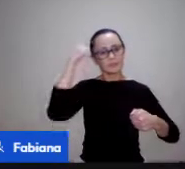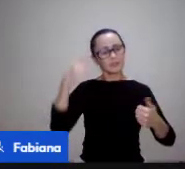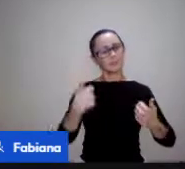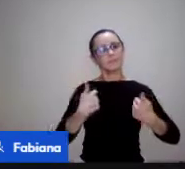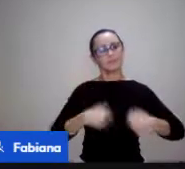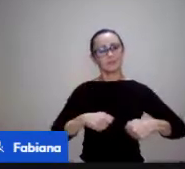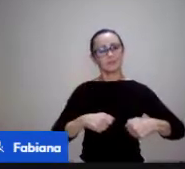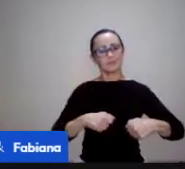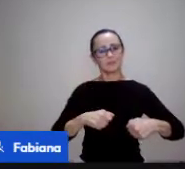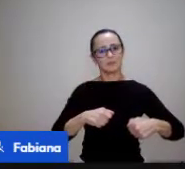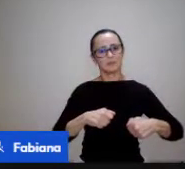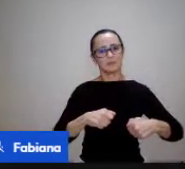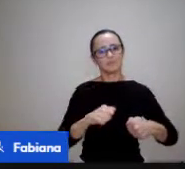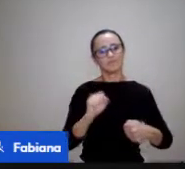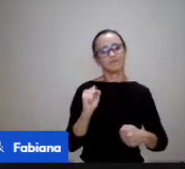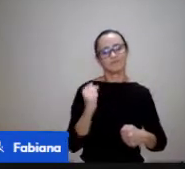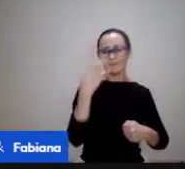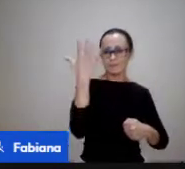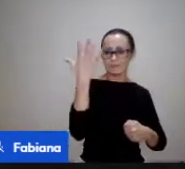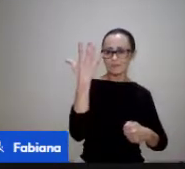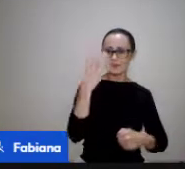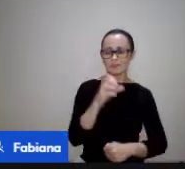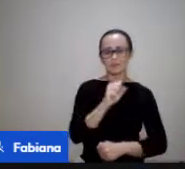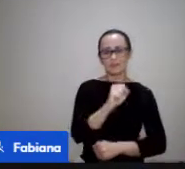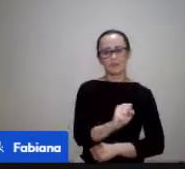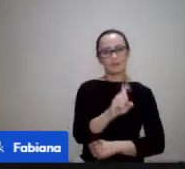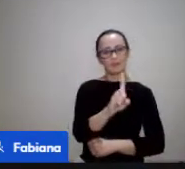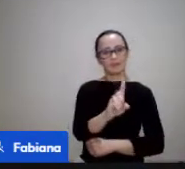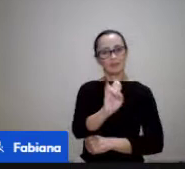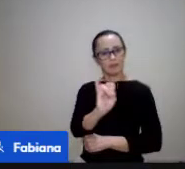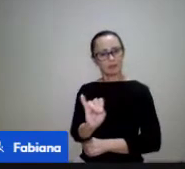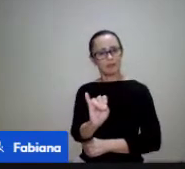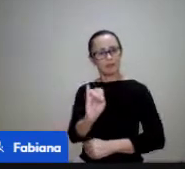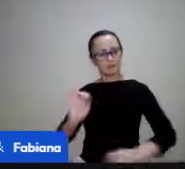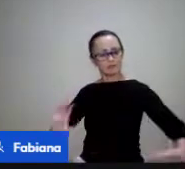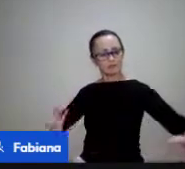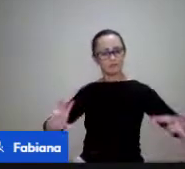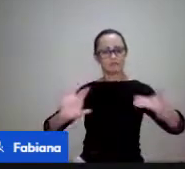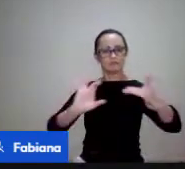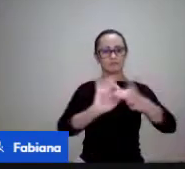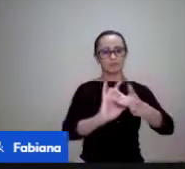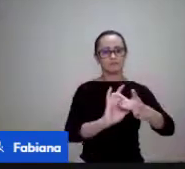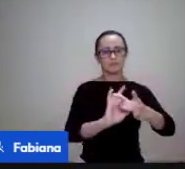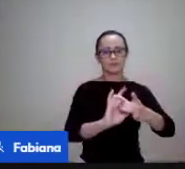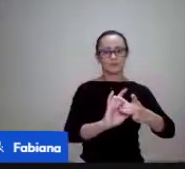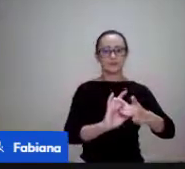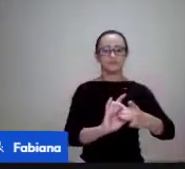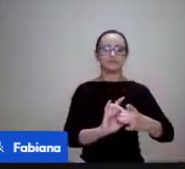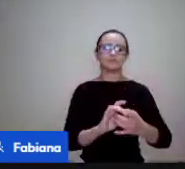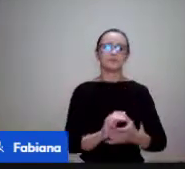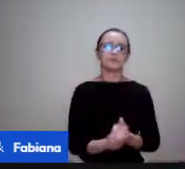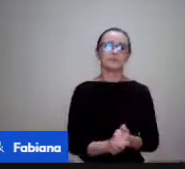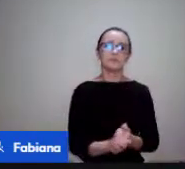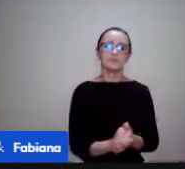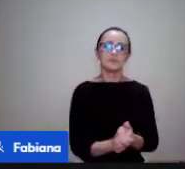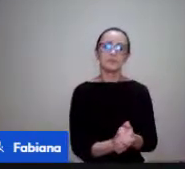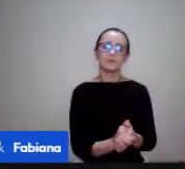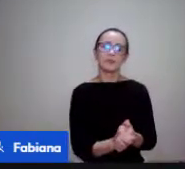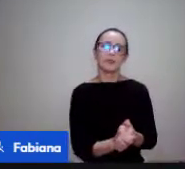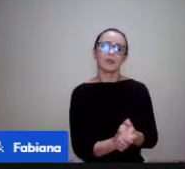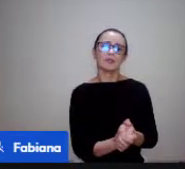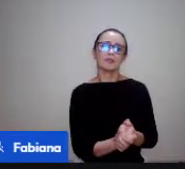escola. É possível relacionar os conhecimentos. Então, a primeira